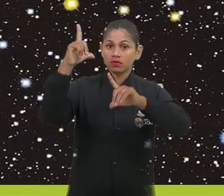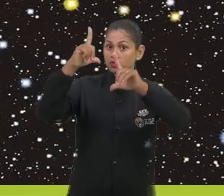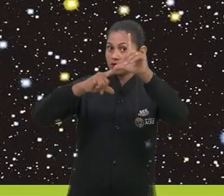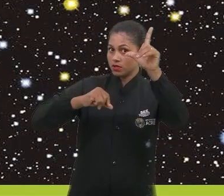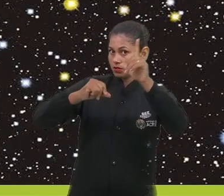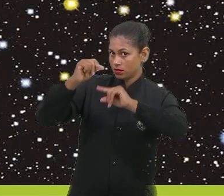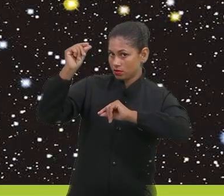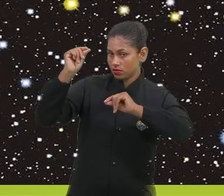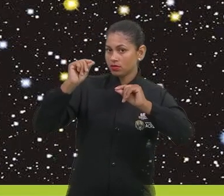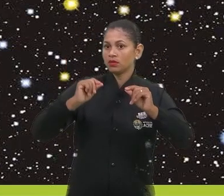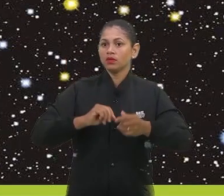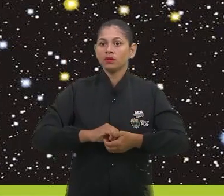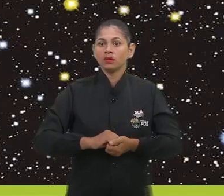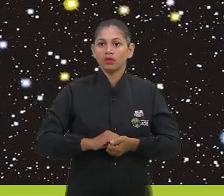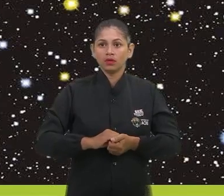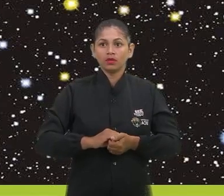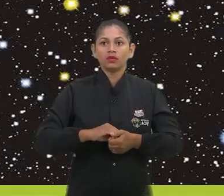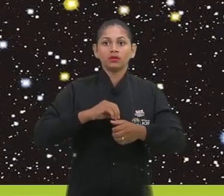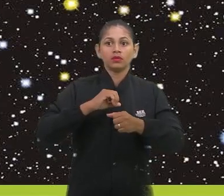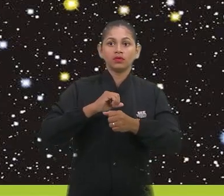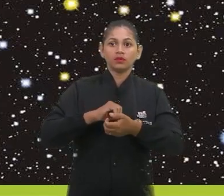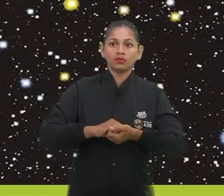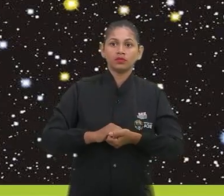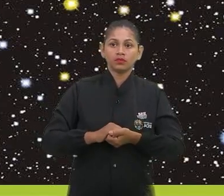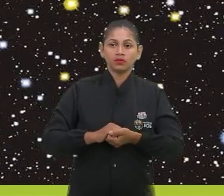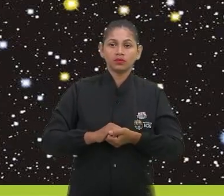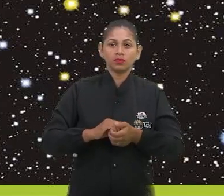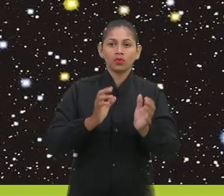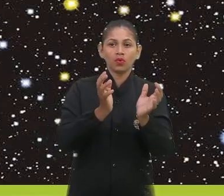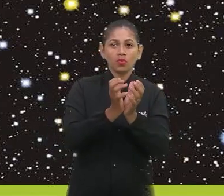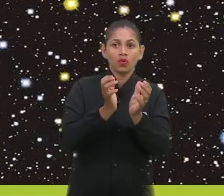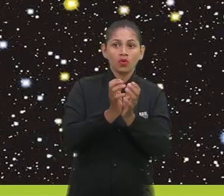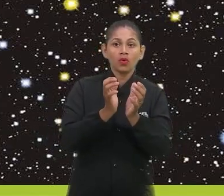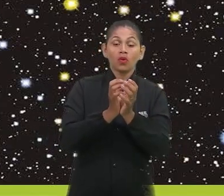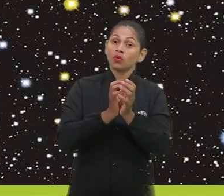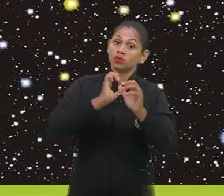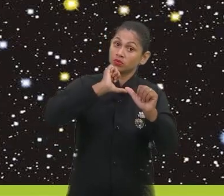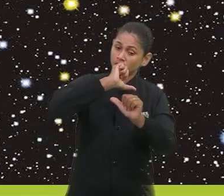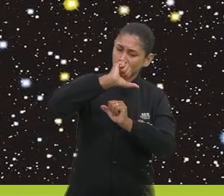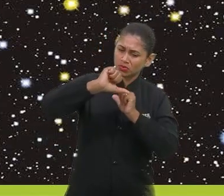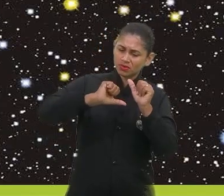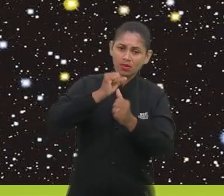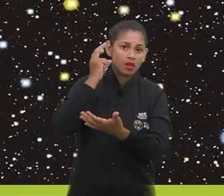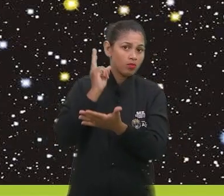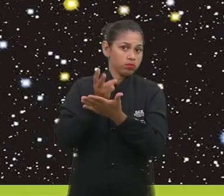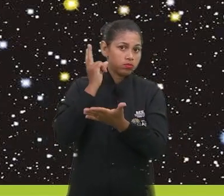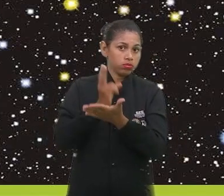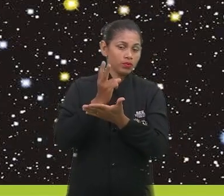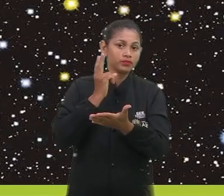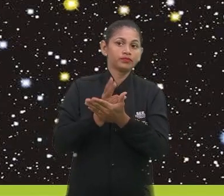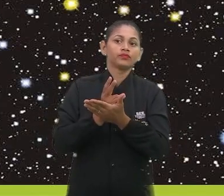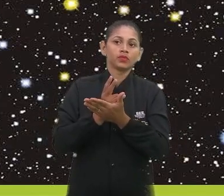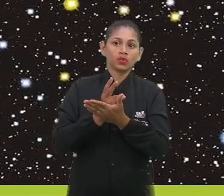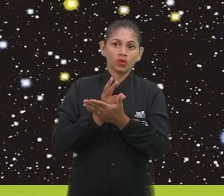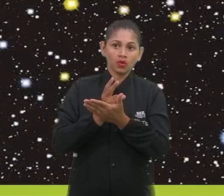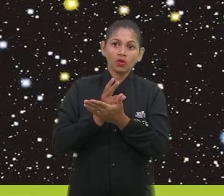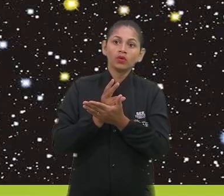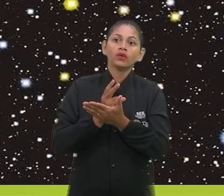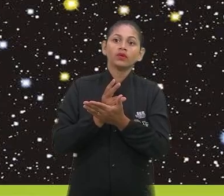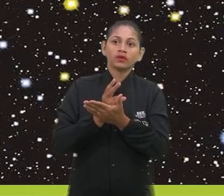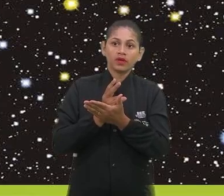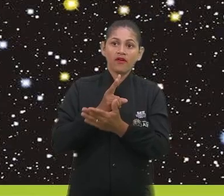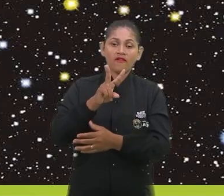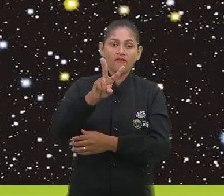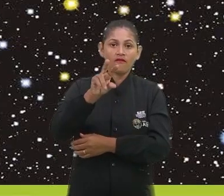olha só, as estrelas são corpos celestes que estão em constante processo de modificação, elas são voláteis, né? Então elas vão